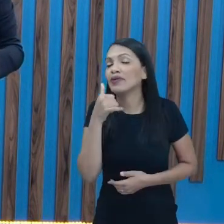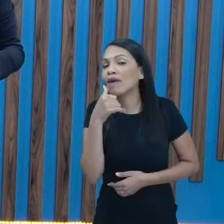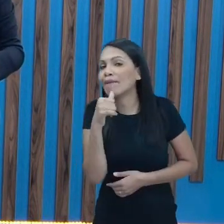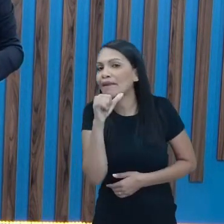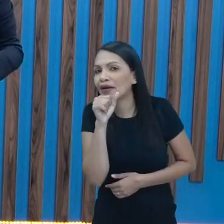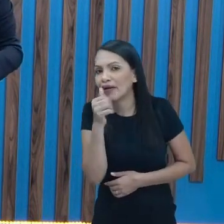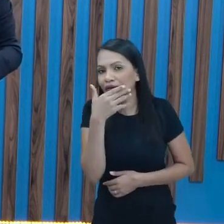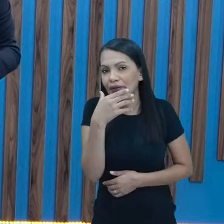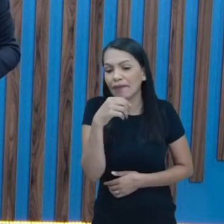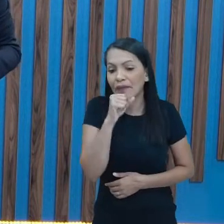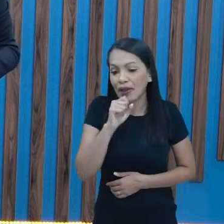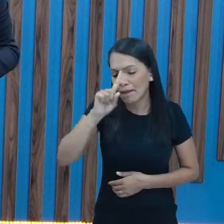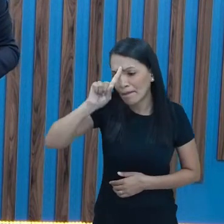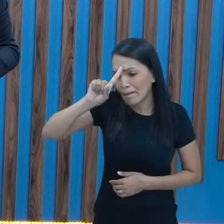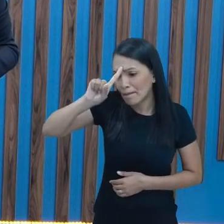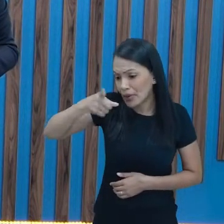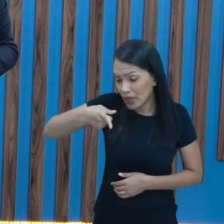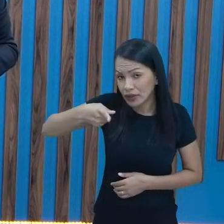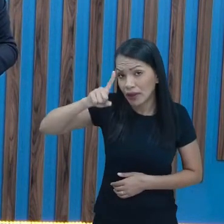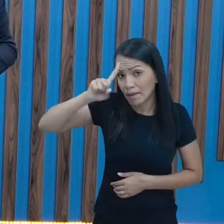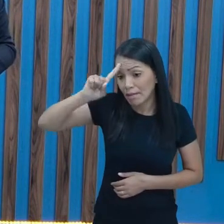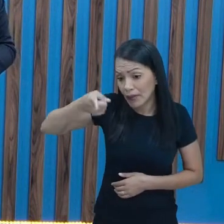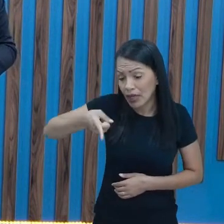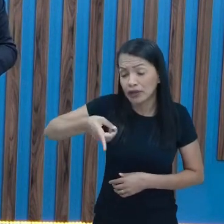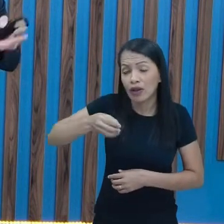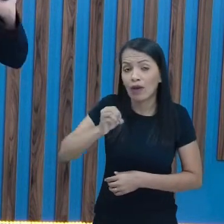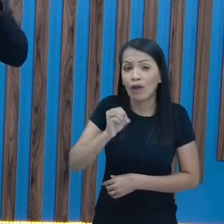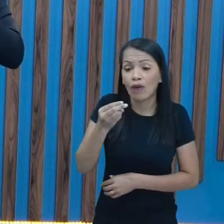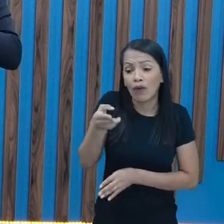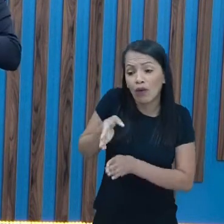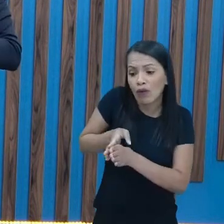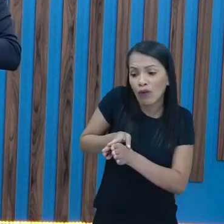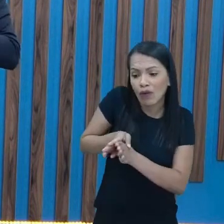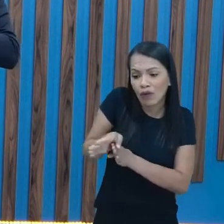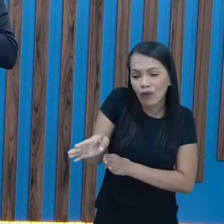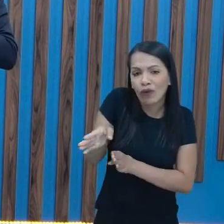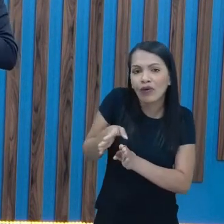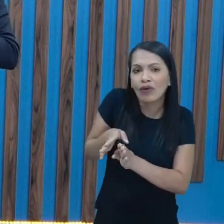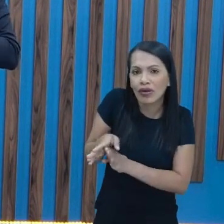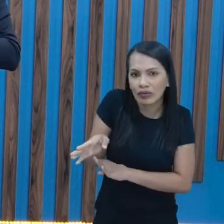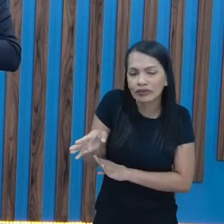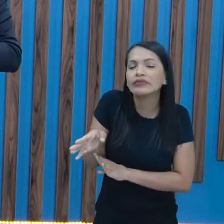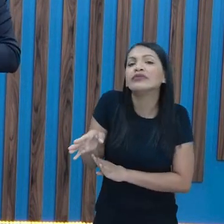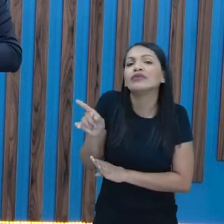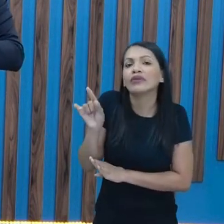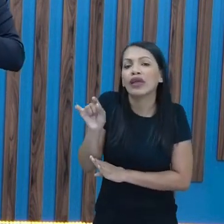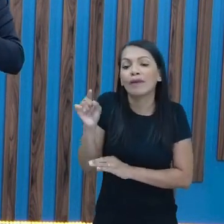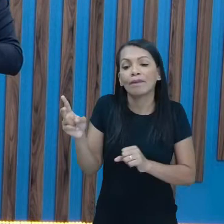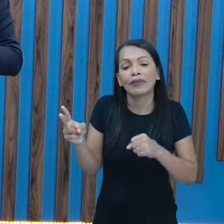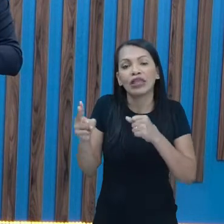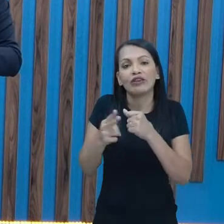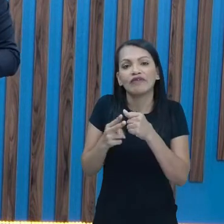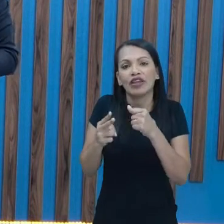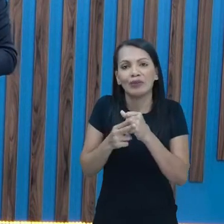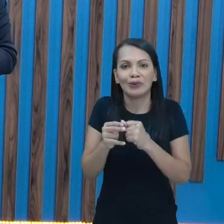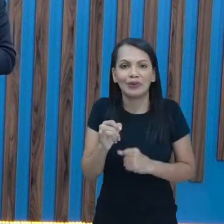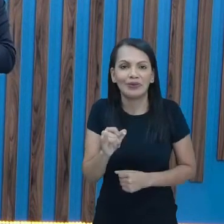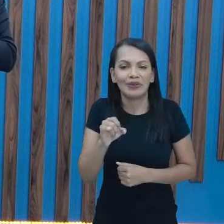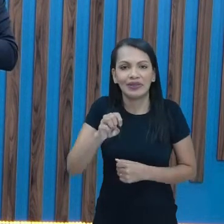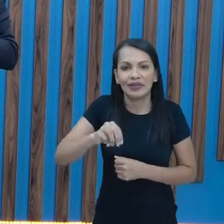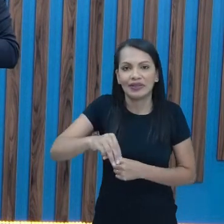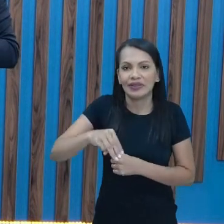nos dando uma ordem, um conselho, geralmente estão utilizando verbos no